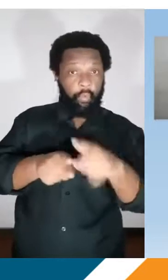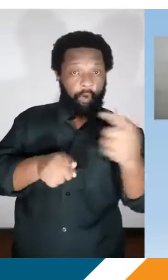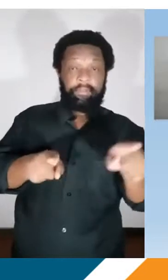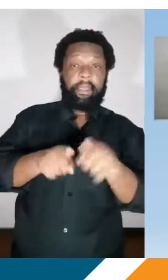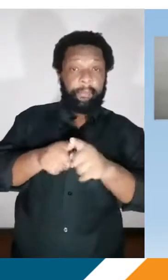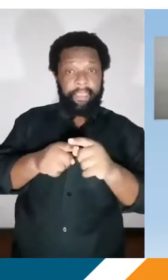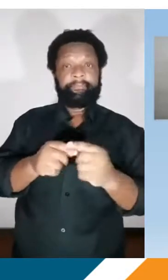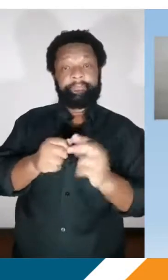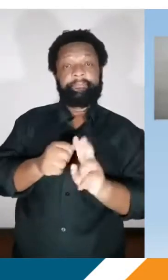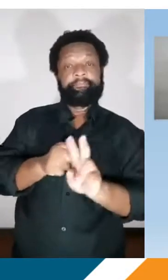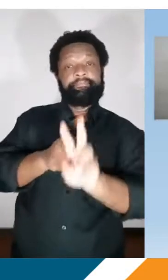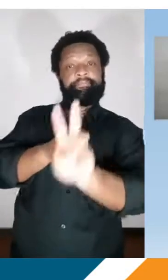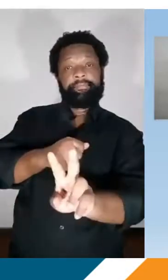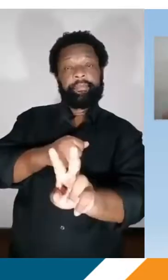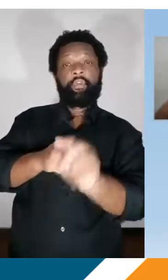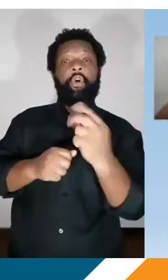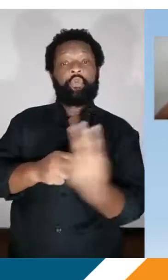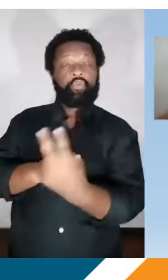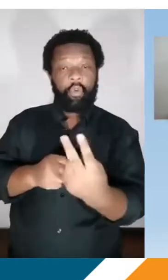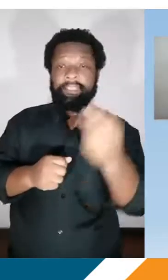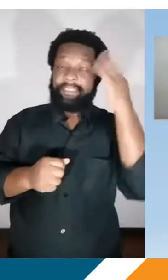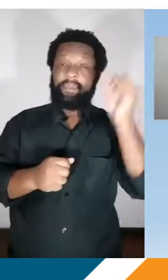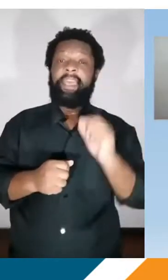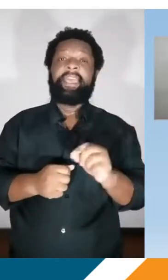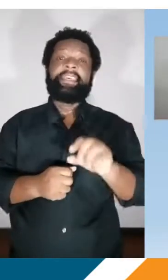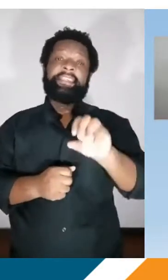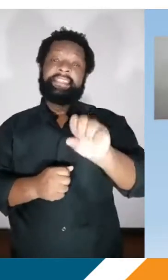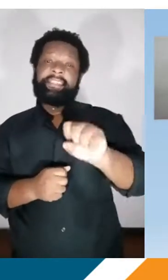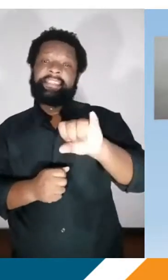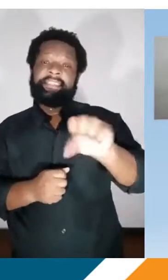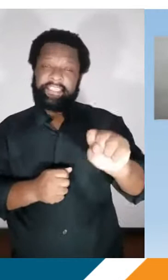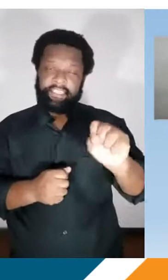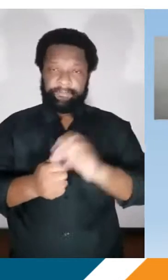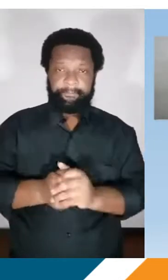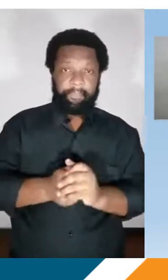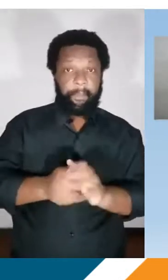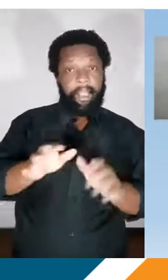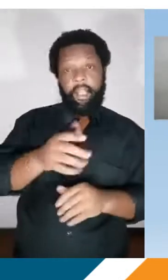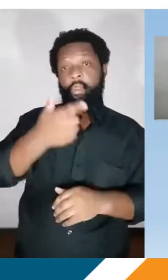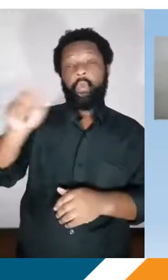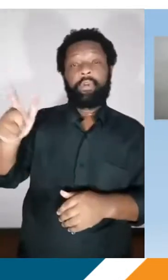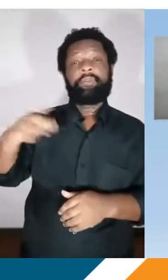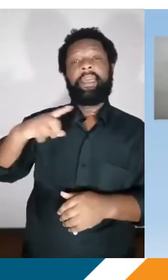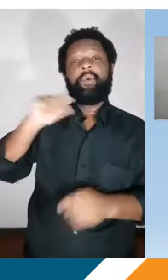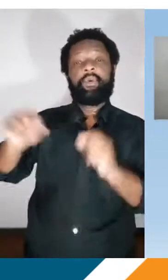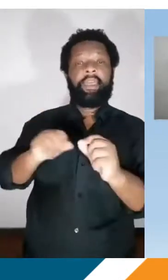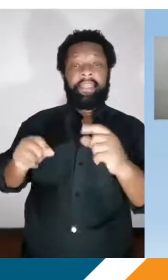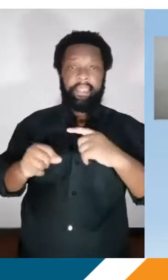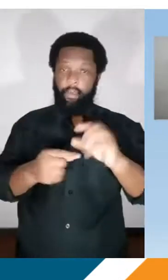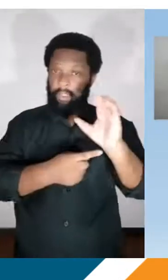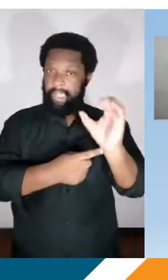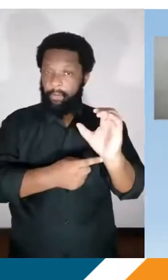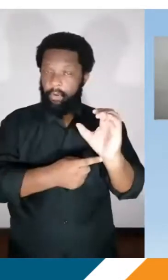está para frente. Então, ambos estão no mesmo plano, então eu já sei que é uma isomeria cis. Já no outro, o que